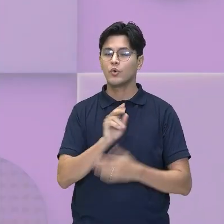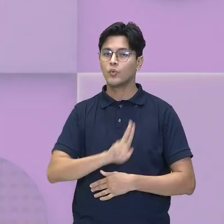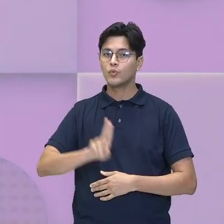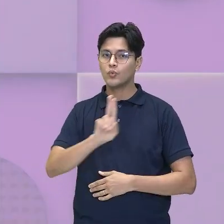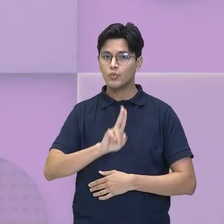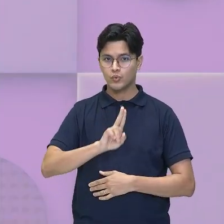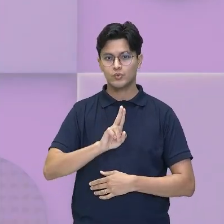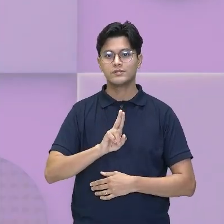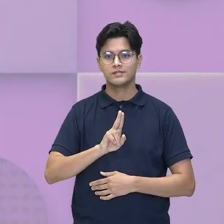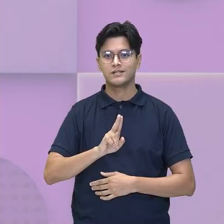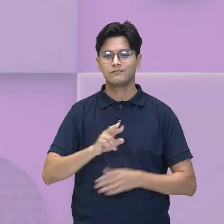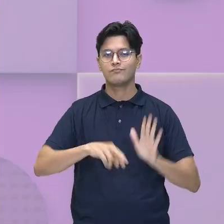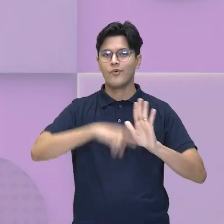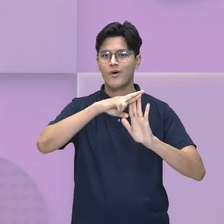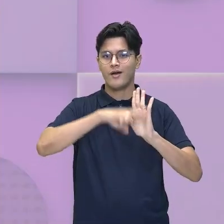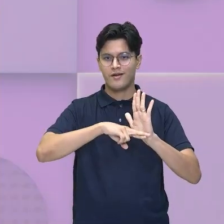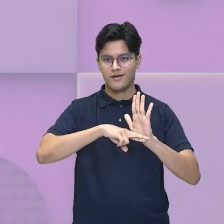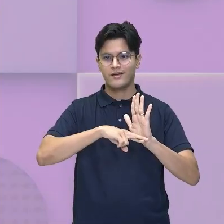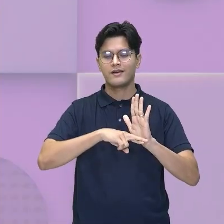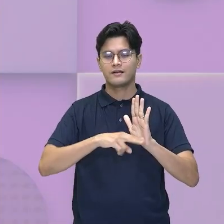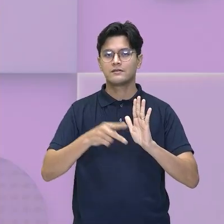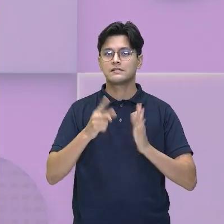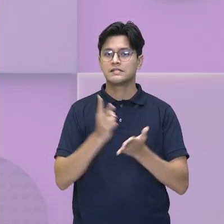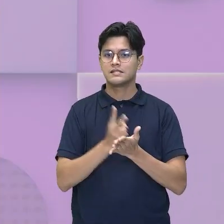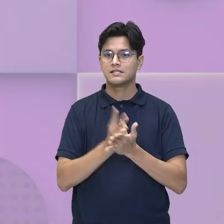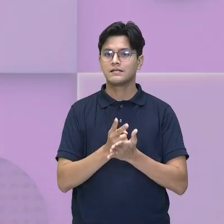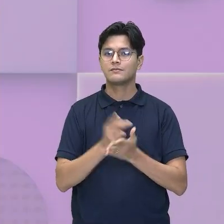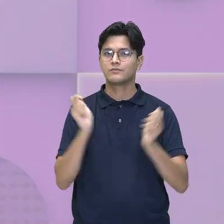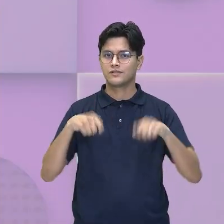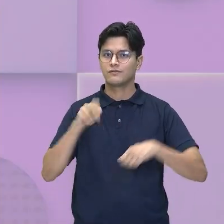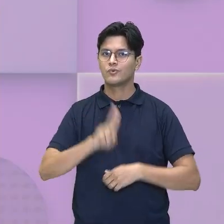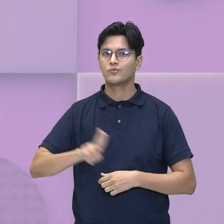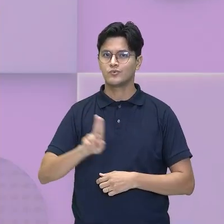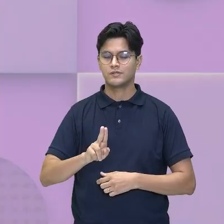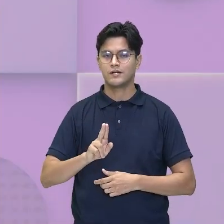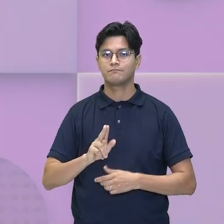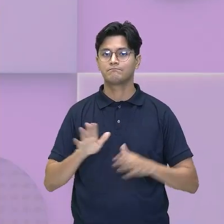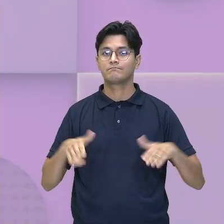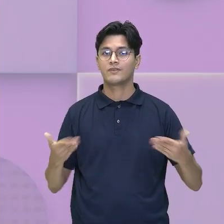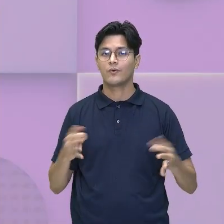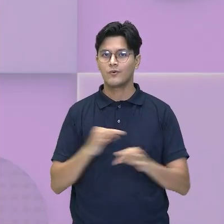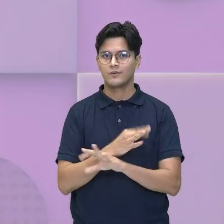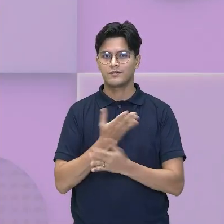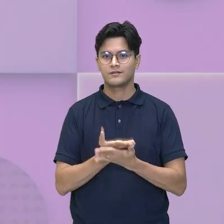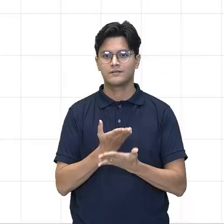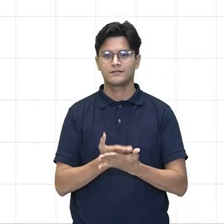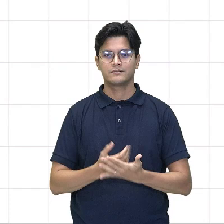ela sempre vai valer na geometria plana, tá certo? E essa foi a nossa aula.